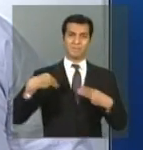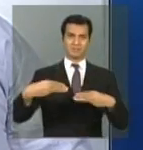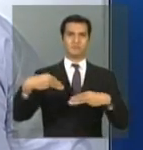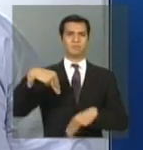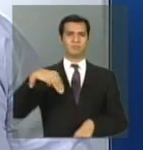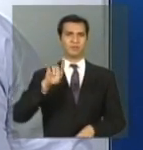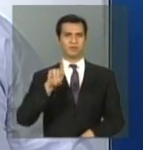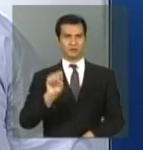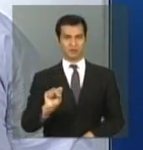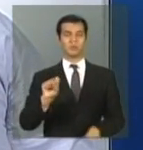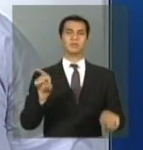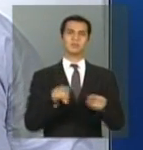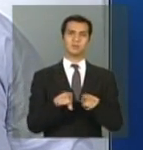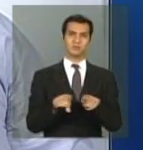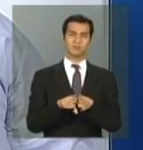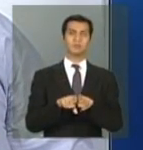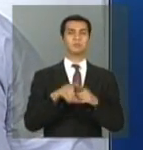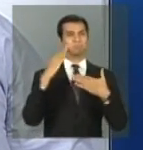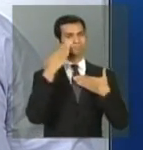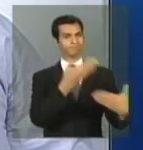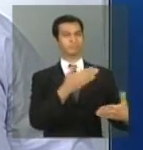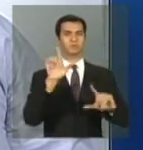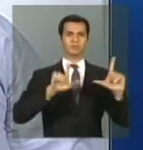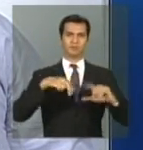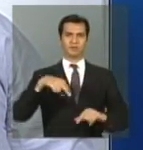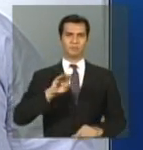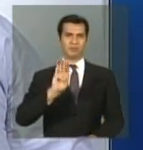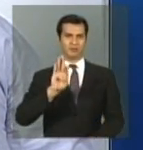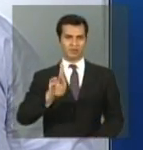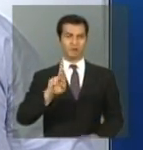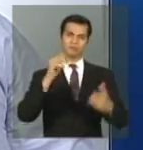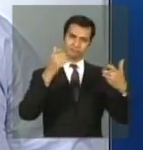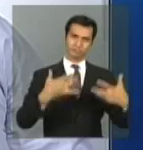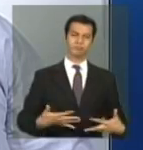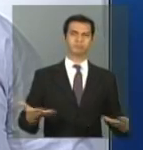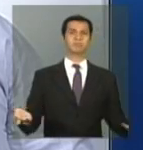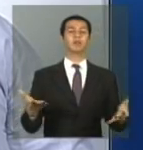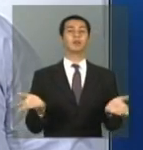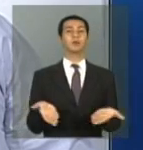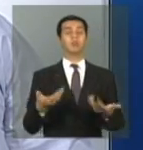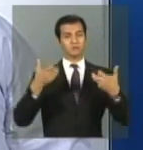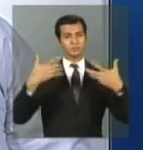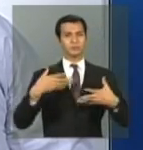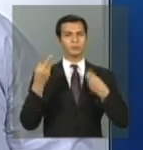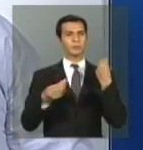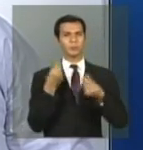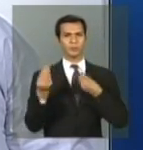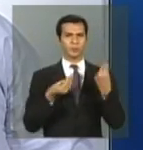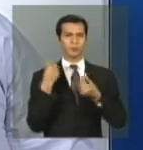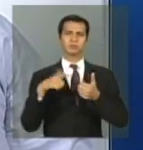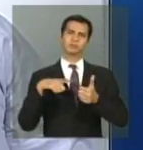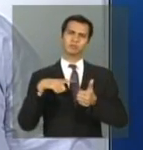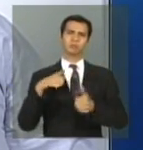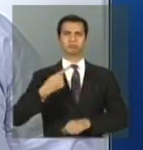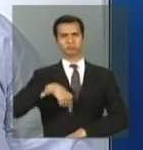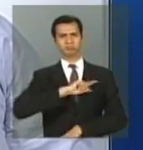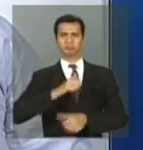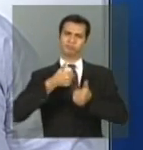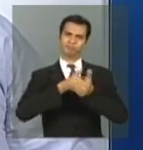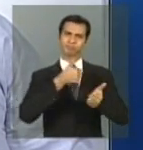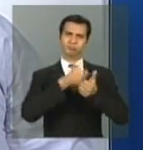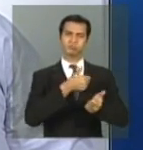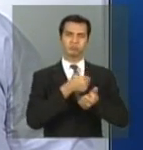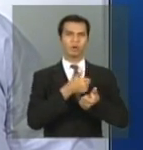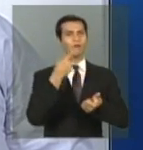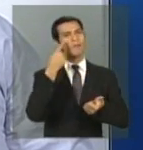espaço, né? Então, como é feito, né, o acompanhamento da educação, da frequência escolar, que é a